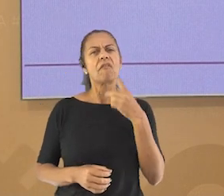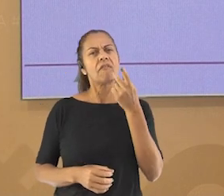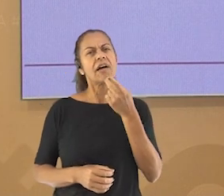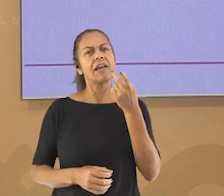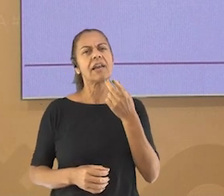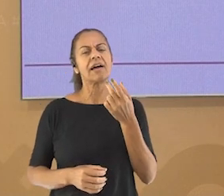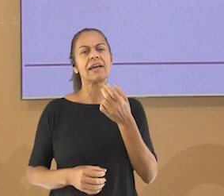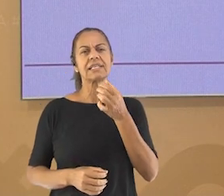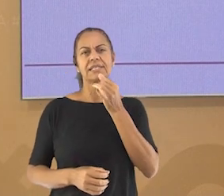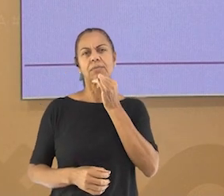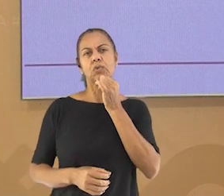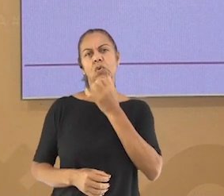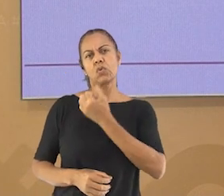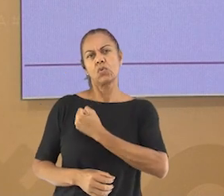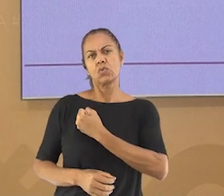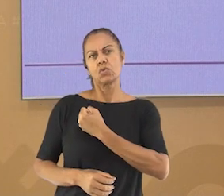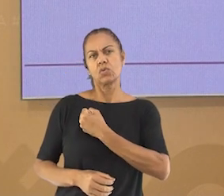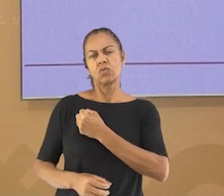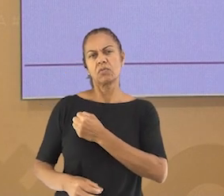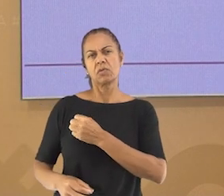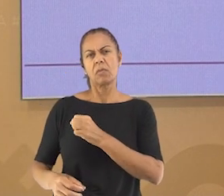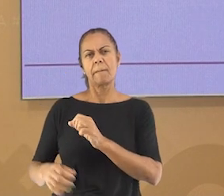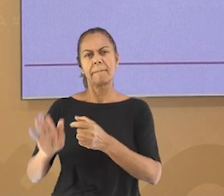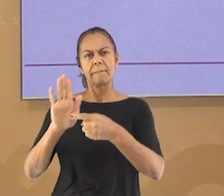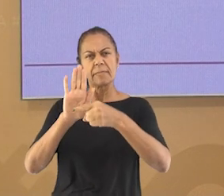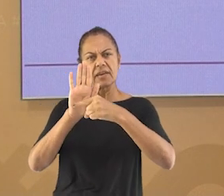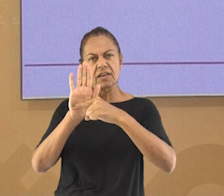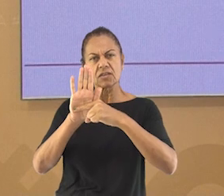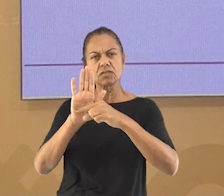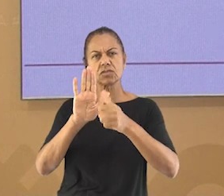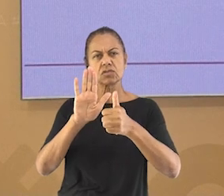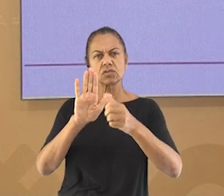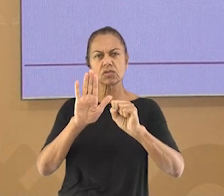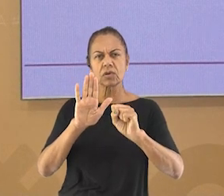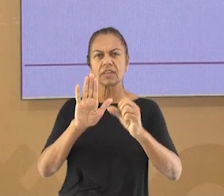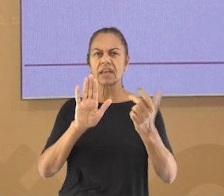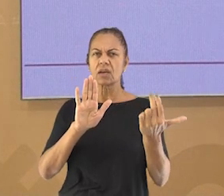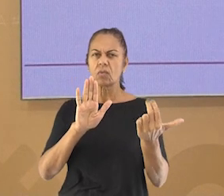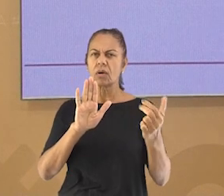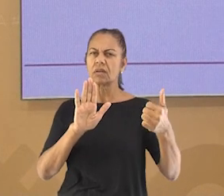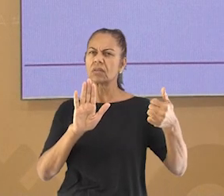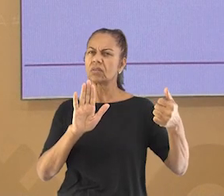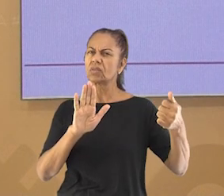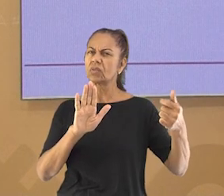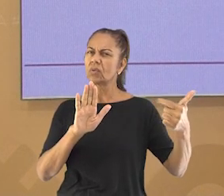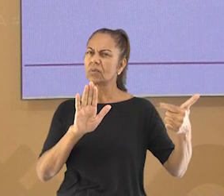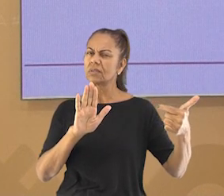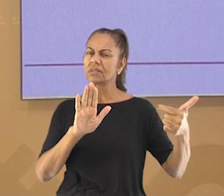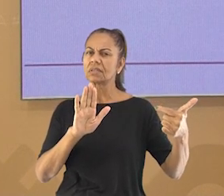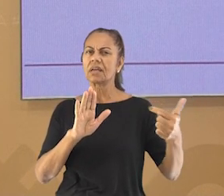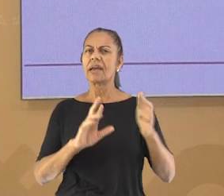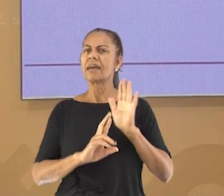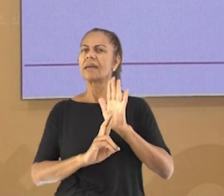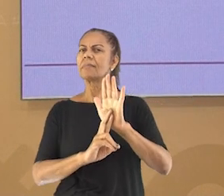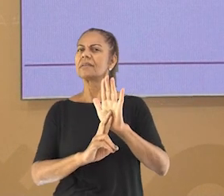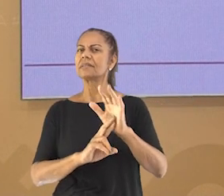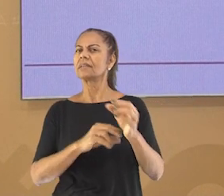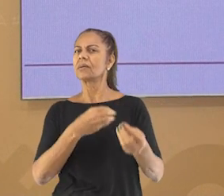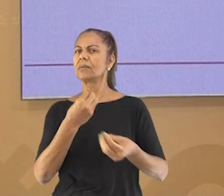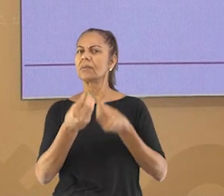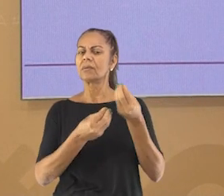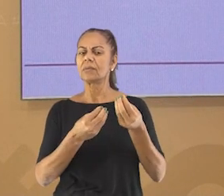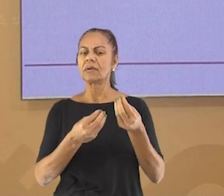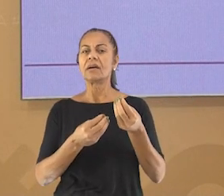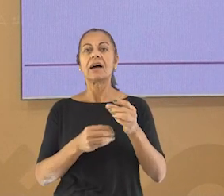subtraído por 18 vai ser igual a 12, podemos representar essa expressão por x menos